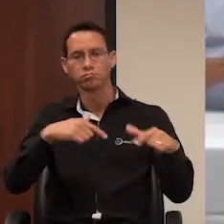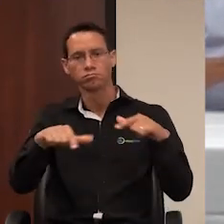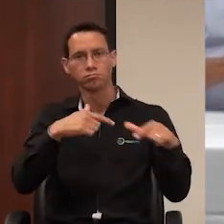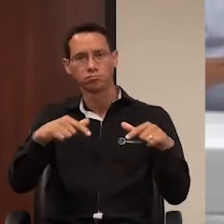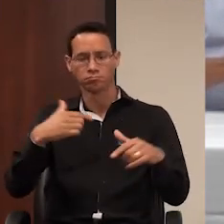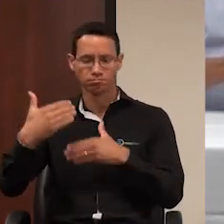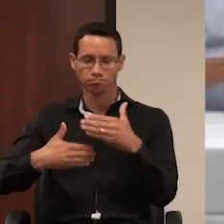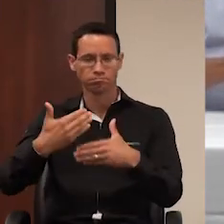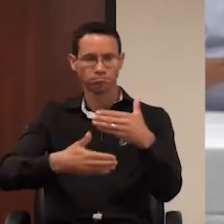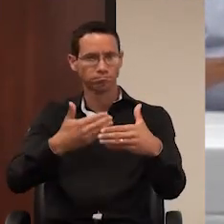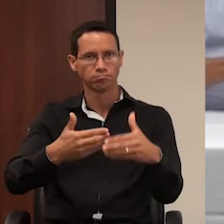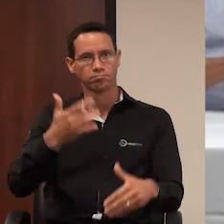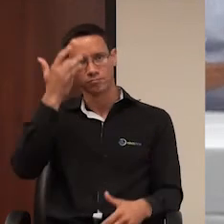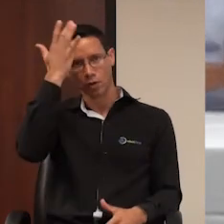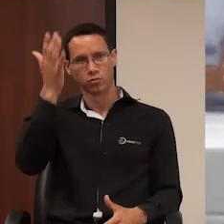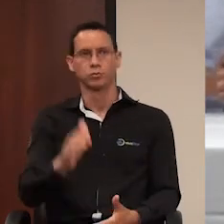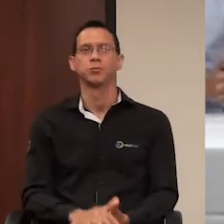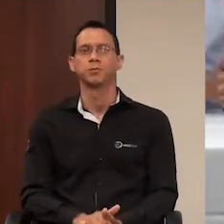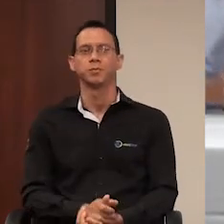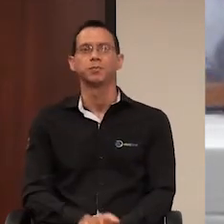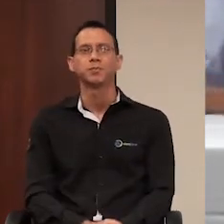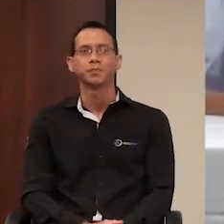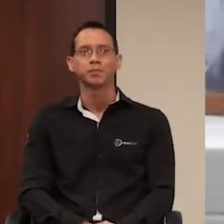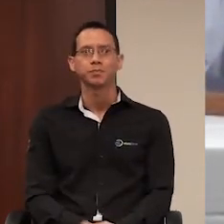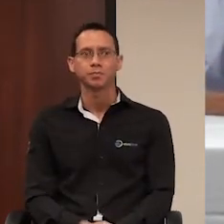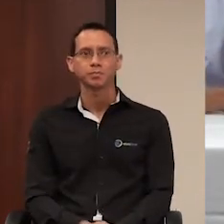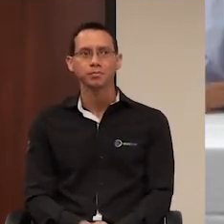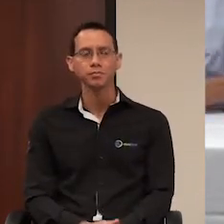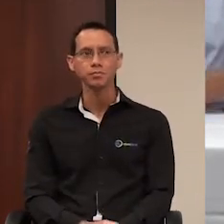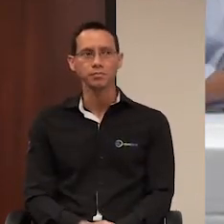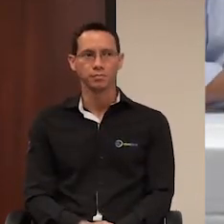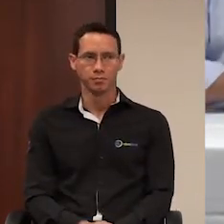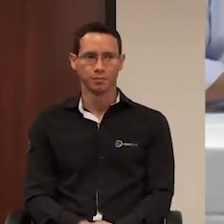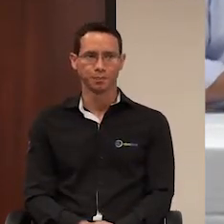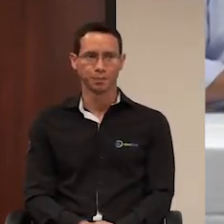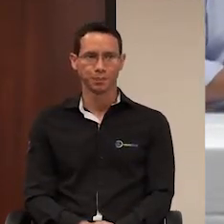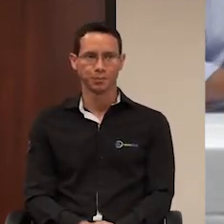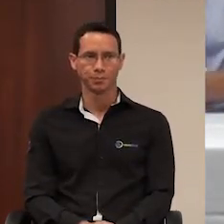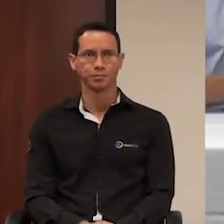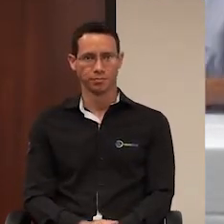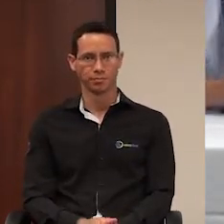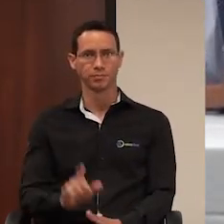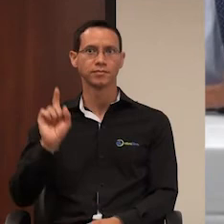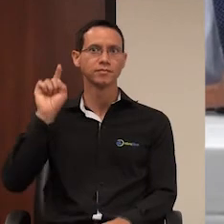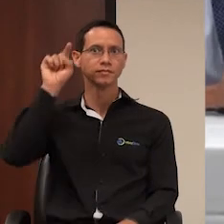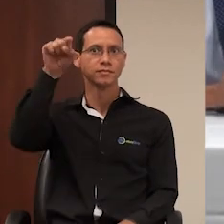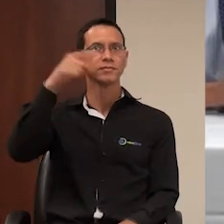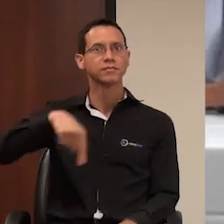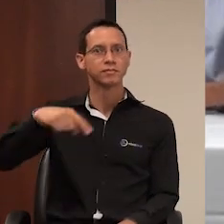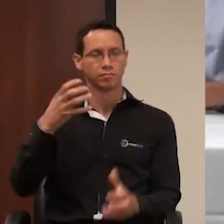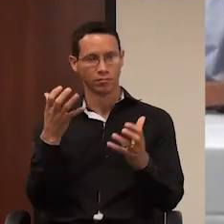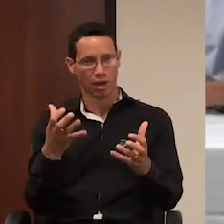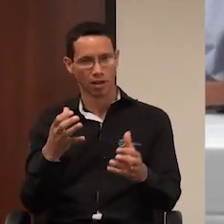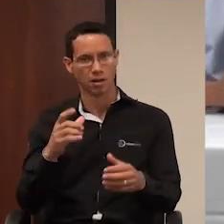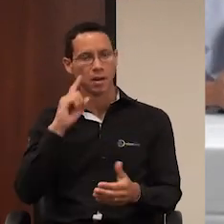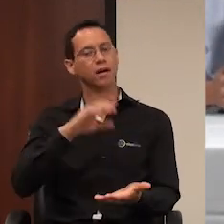funcionamento dos órgãos de jurisdição. Bom, então, tem onde a gente podia chegar, tem onde a gente está chegando, não deixa